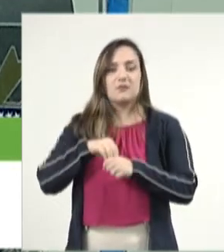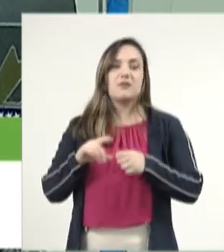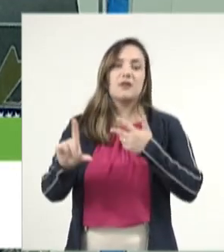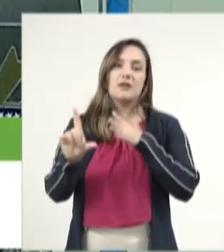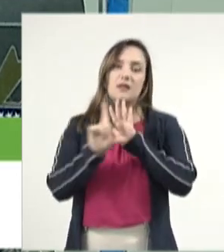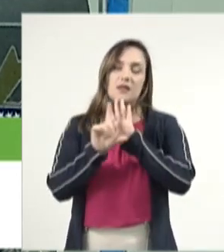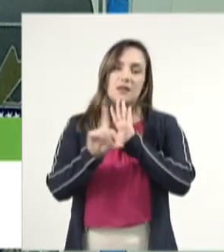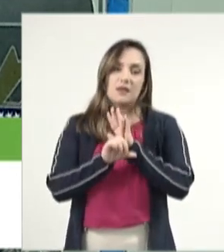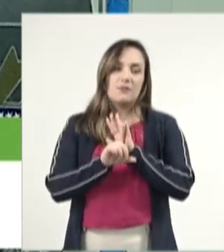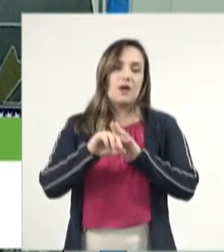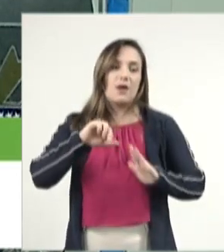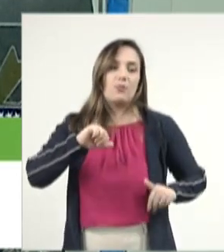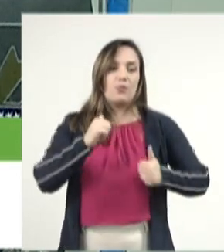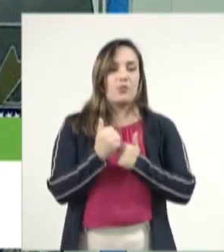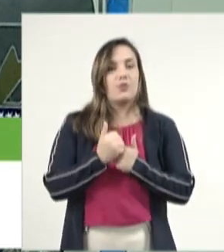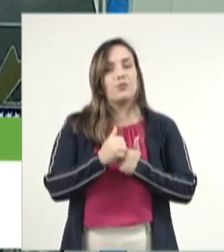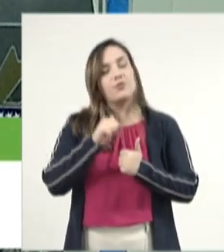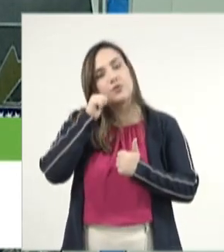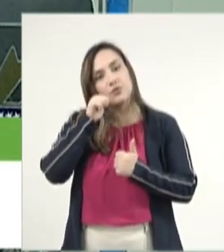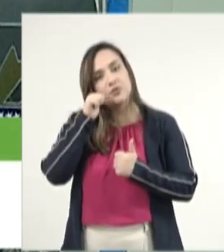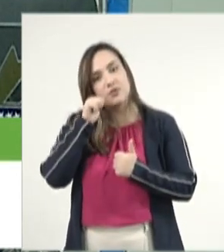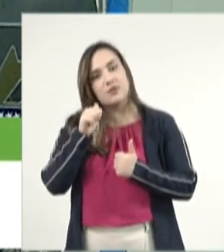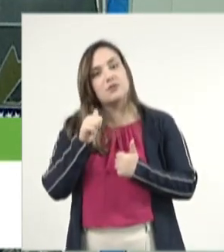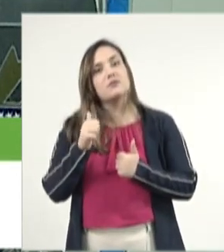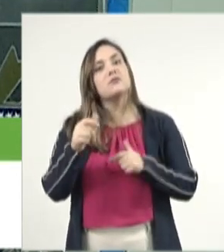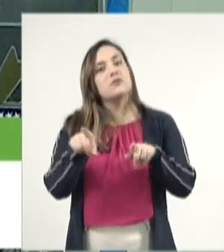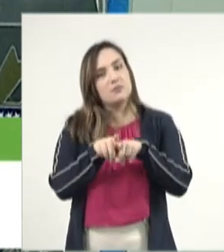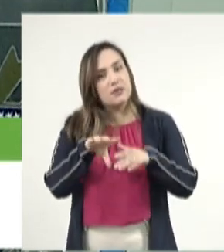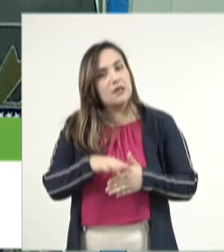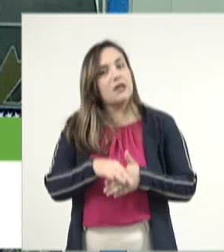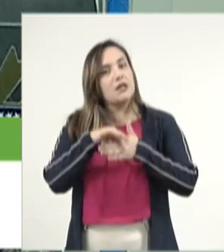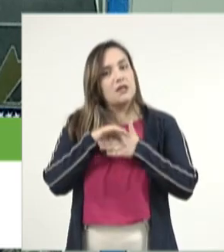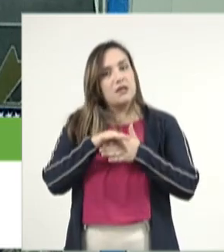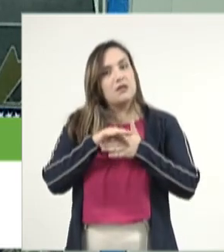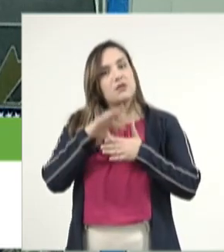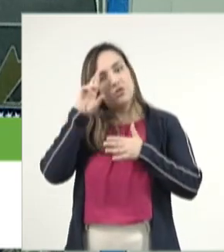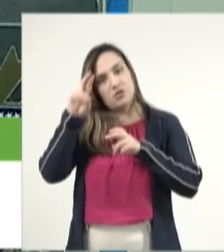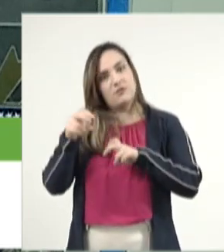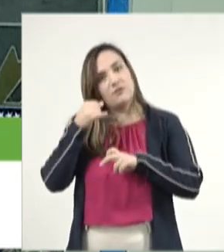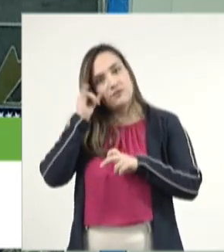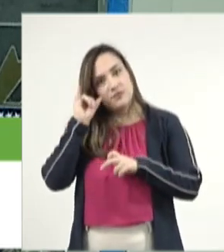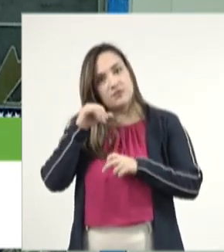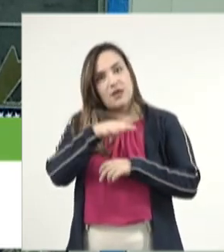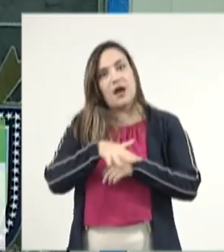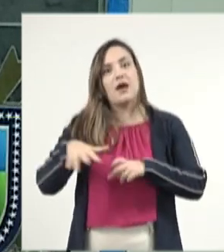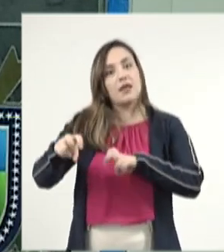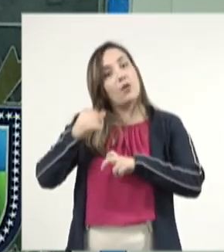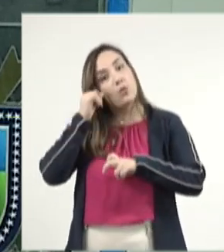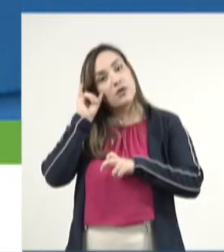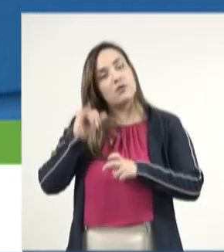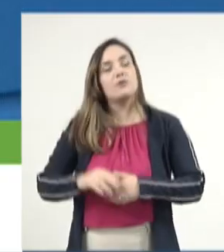estadual para apoiar as mulheres que também são líderes de suas propriedades na zona rural. Vamos ouvi-lo.